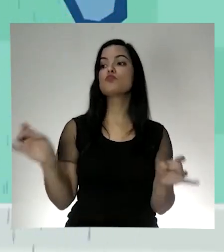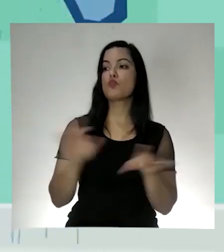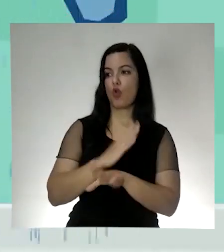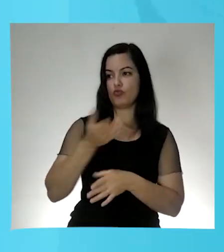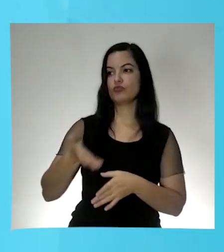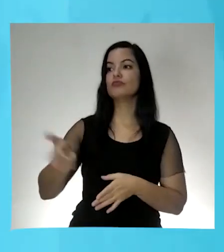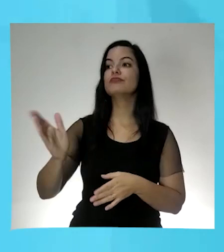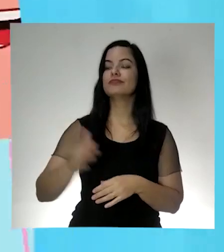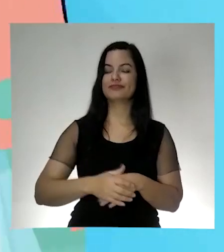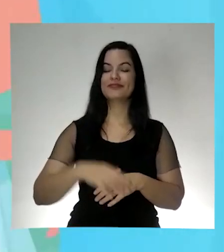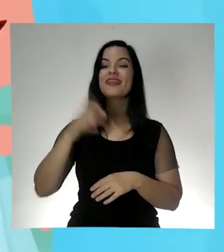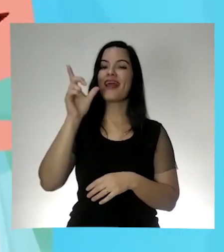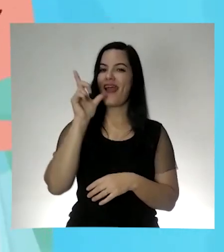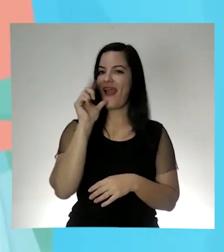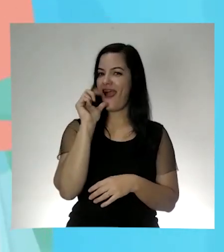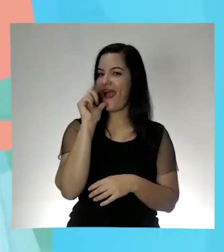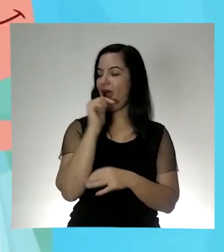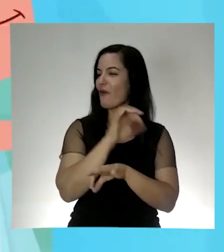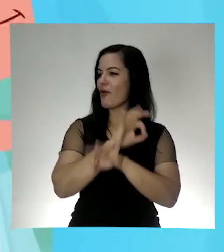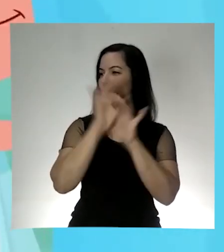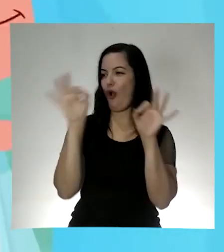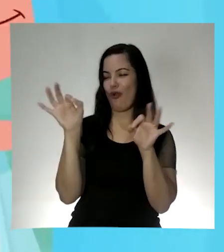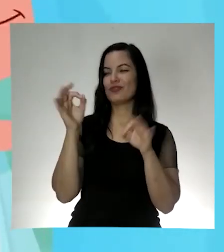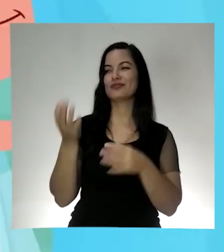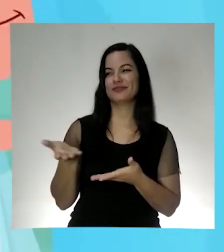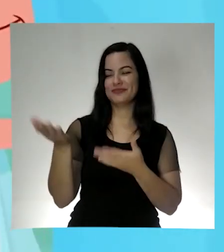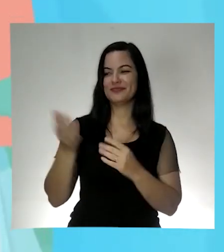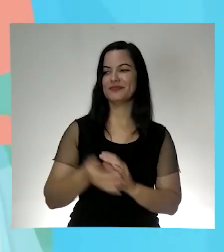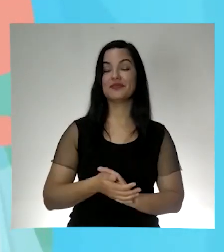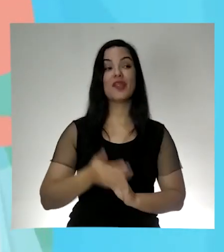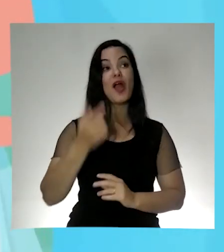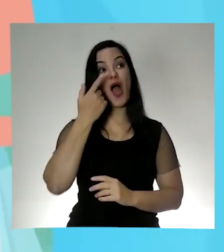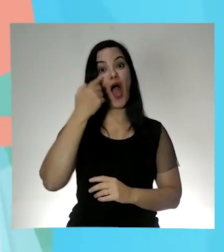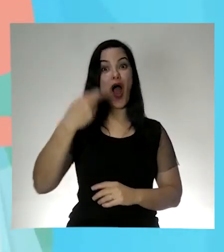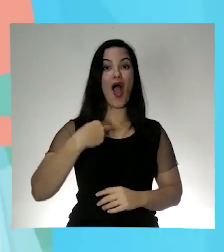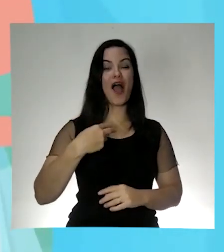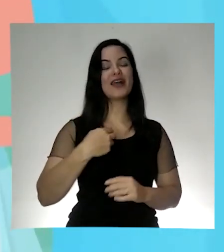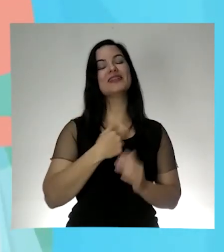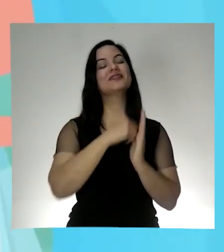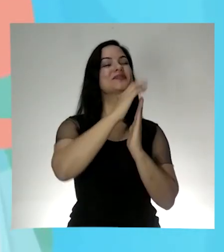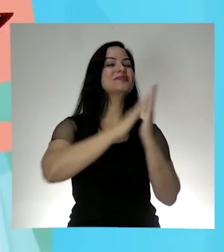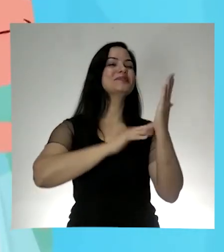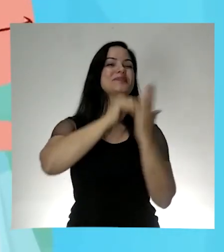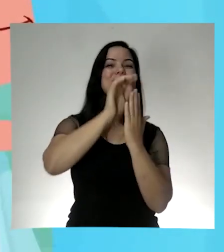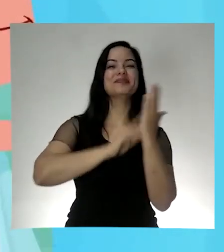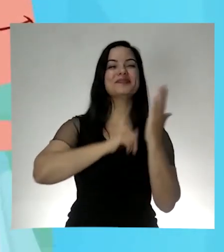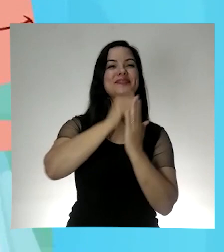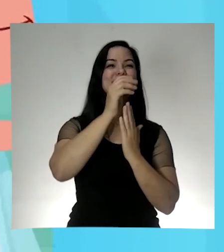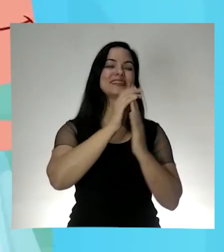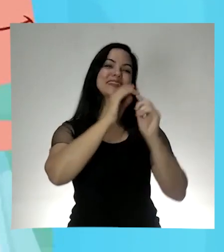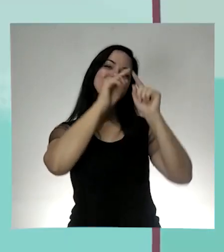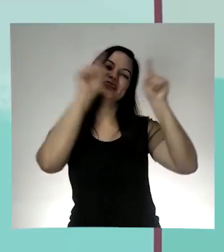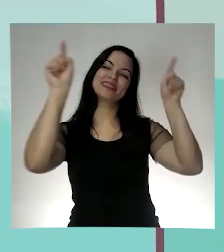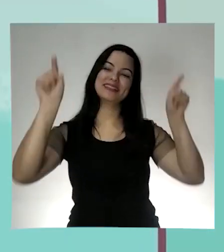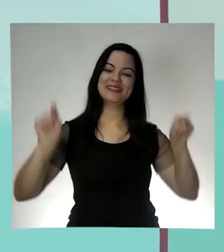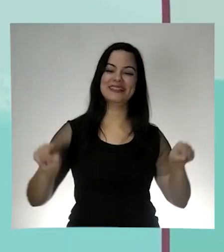Pronto, Júpiter. A água já tá boa. Olha só, Luna. Tô pintando um quadro de